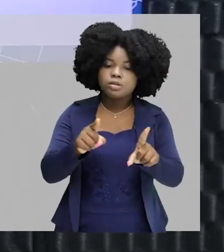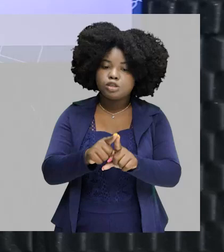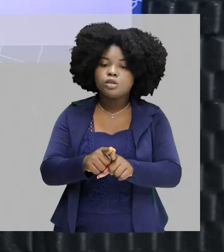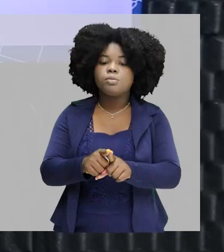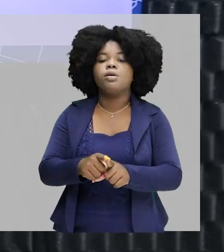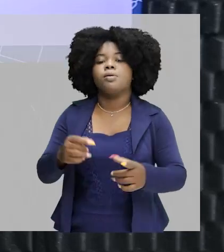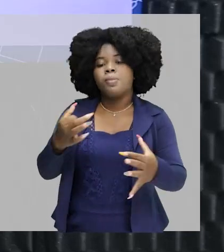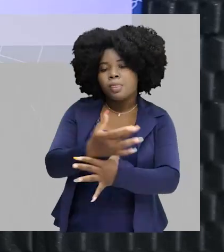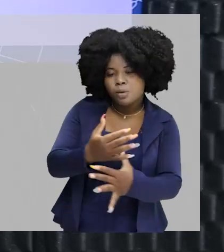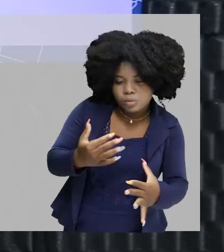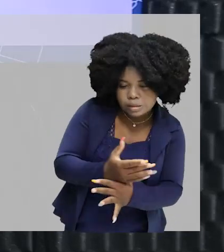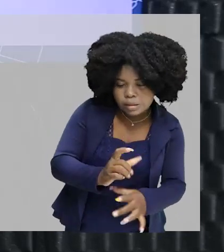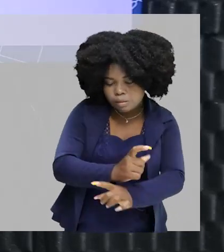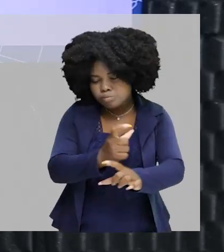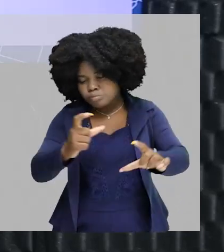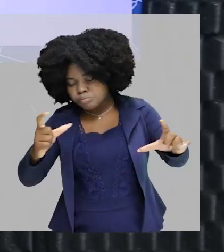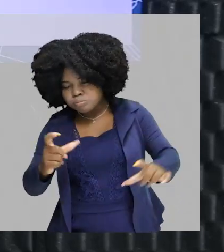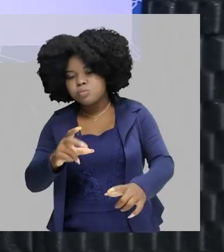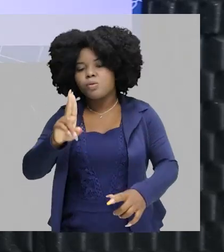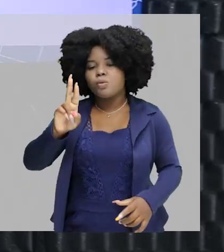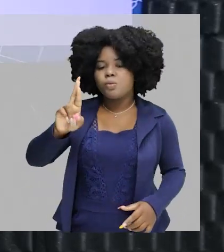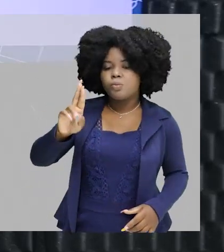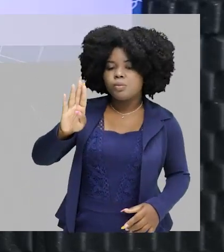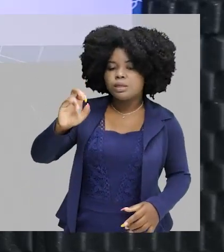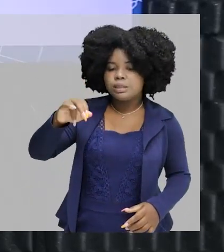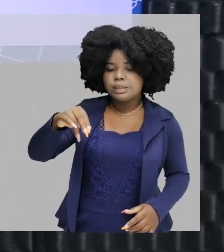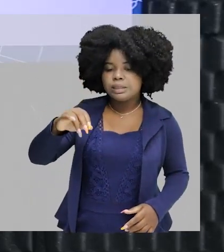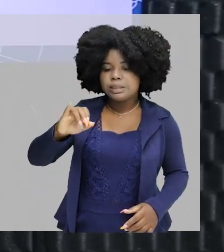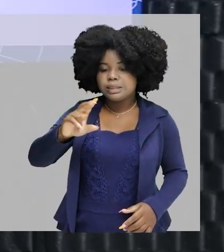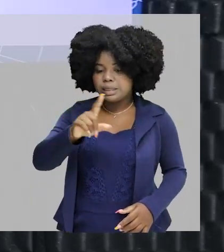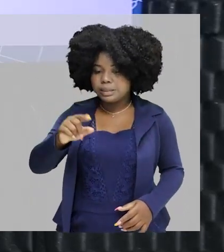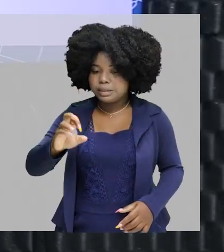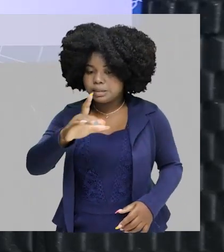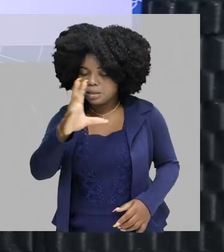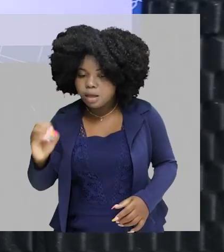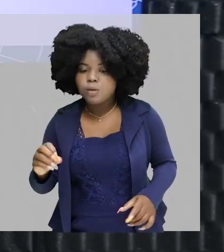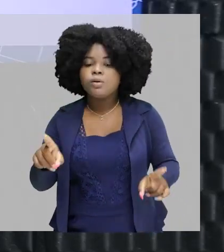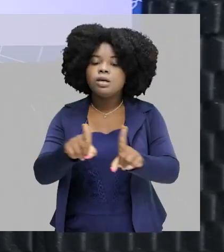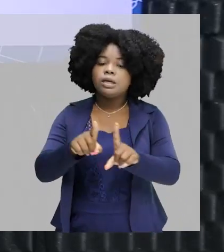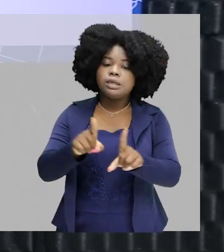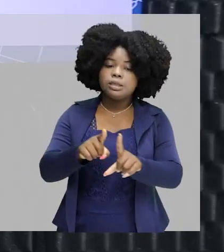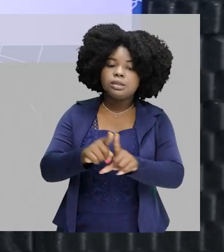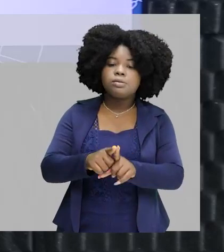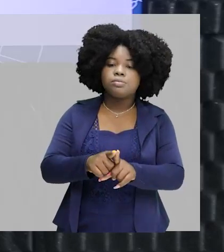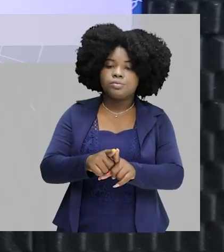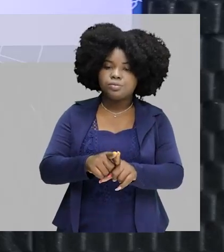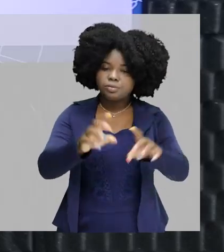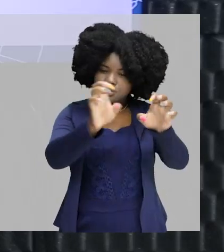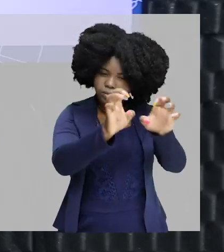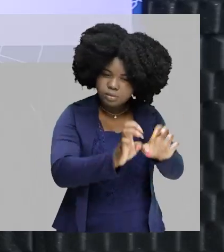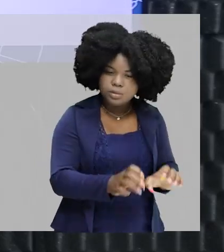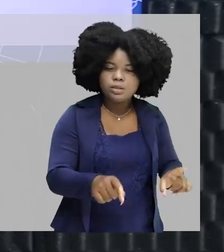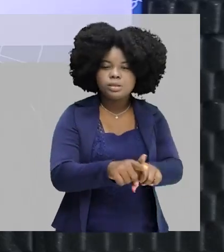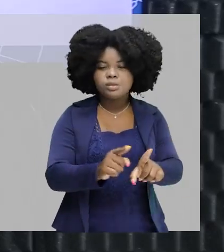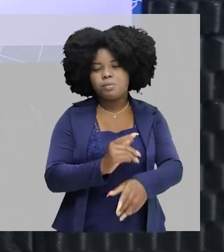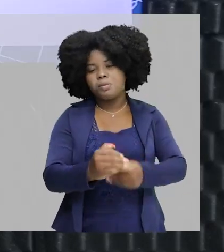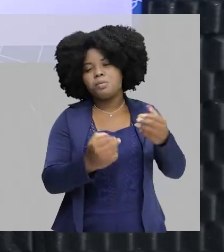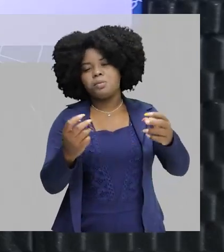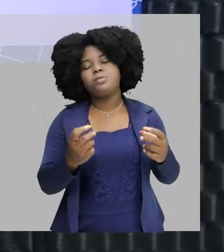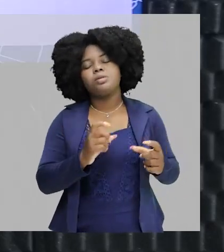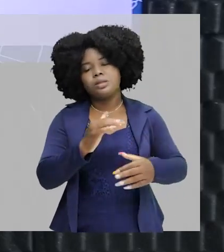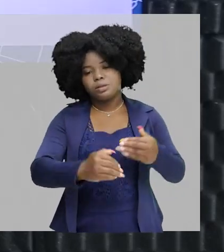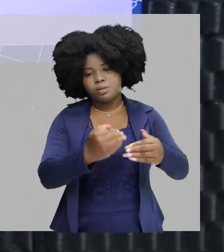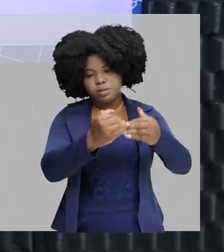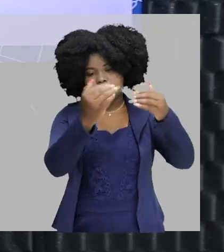da qualidade de vida a partir do desenvolvimento do saneamento básico, a partir da evolução da medicina, tanto preventiva